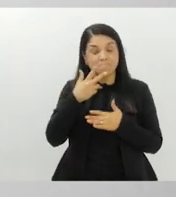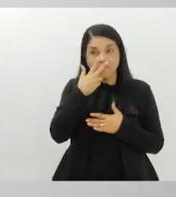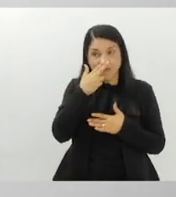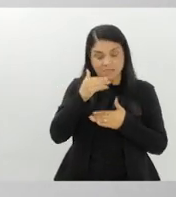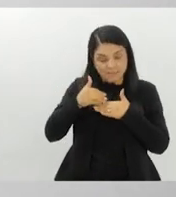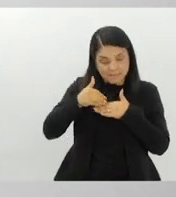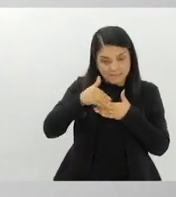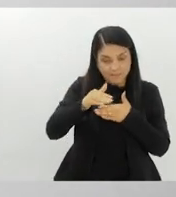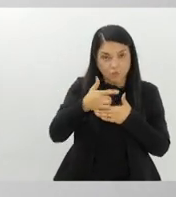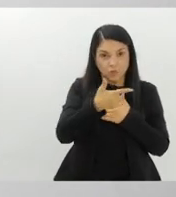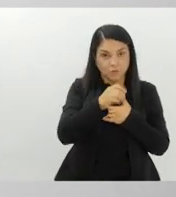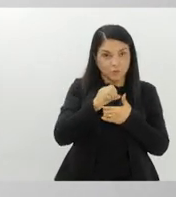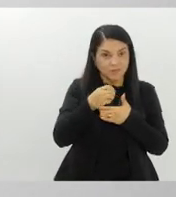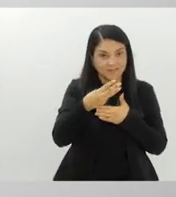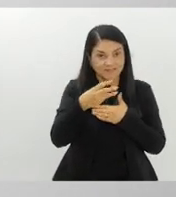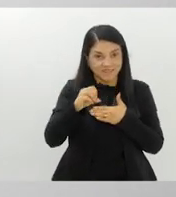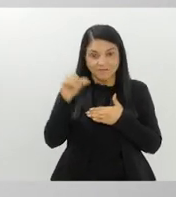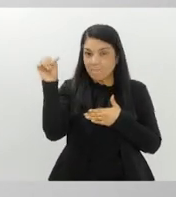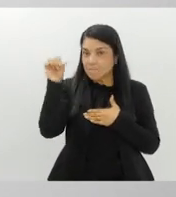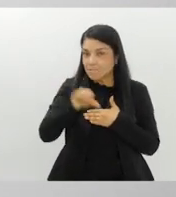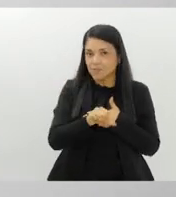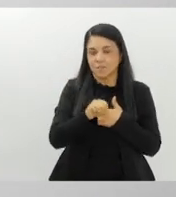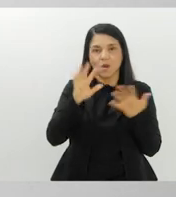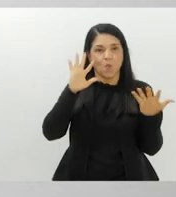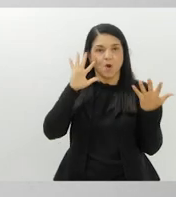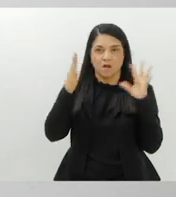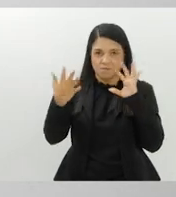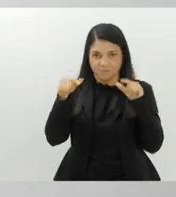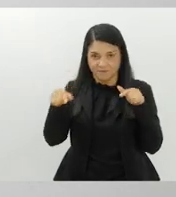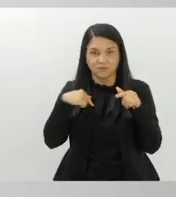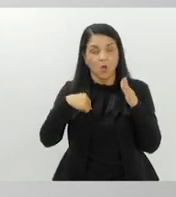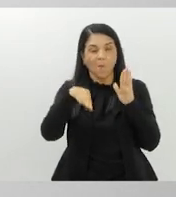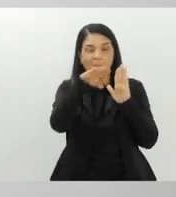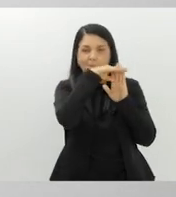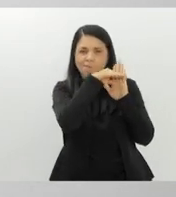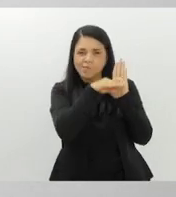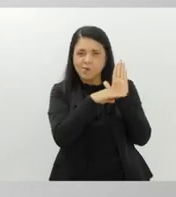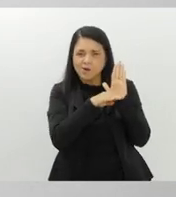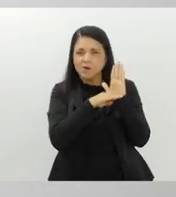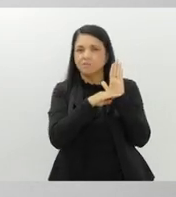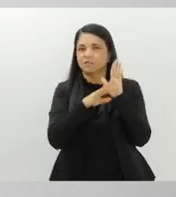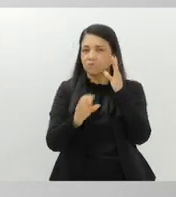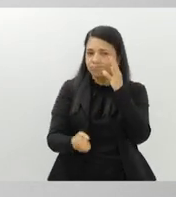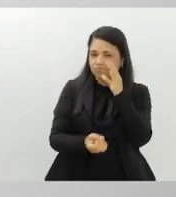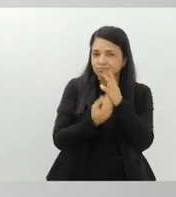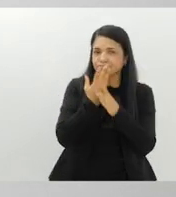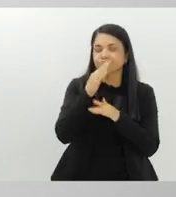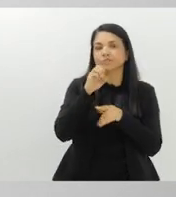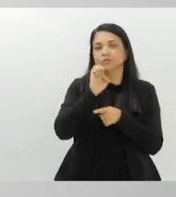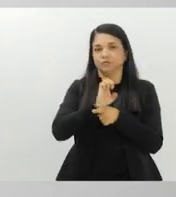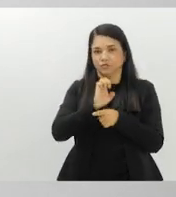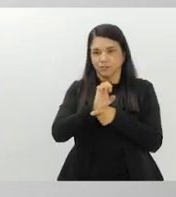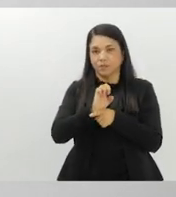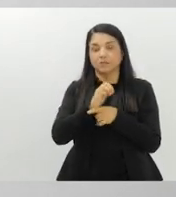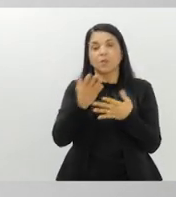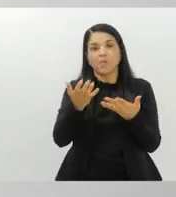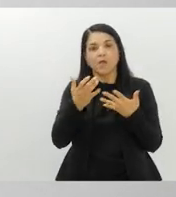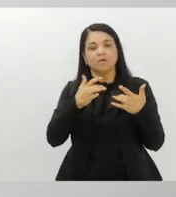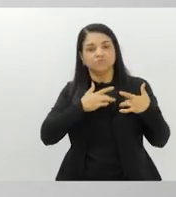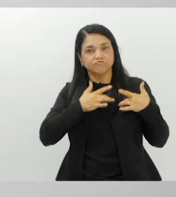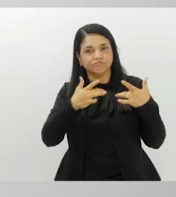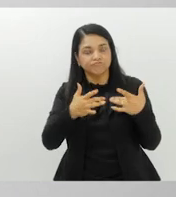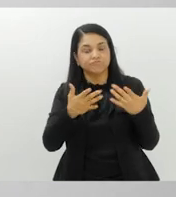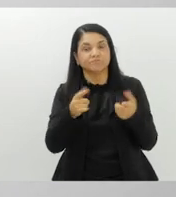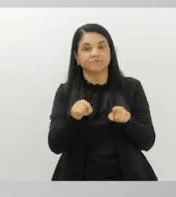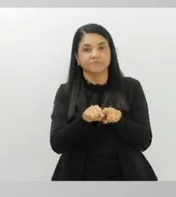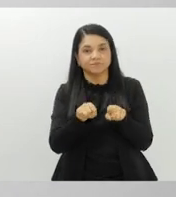né? Então, frente a esse programa, que já é um programa já instaurado pelo Estado, eu queria, assim, colocar à disposição